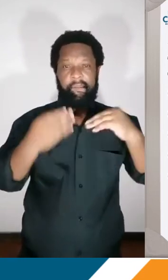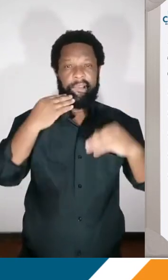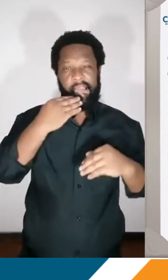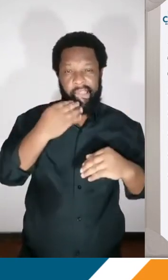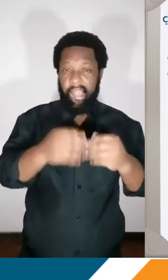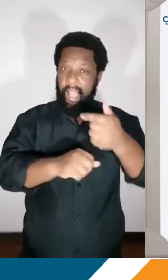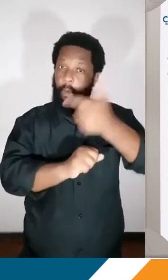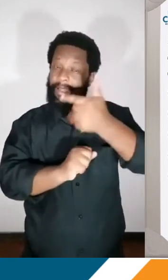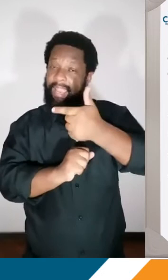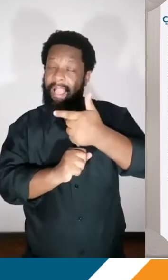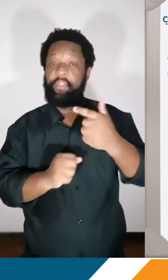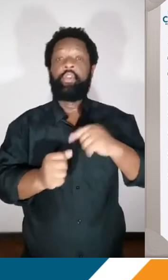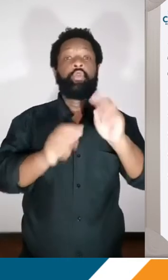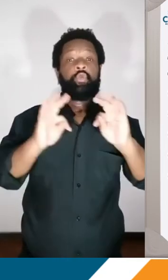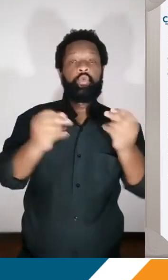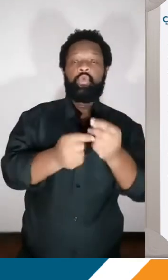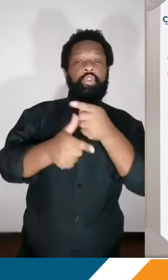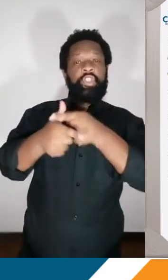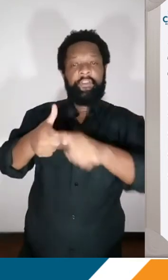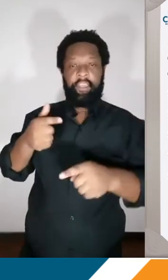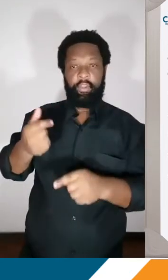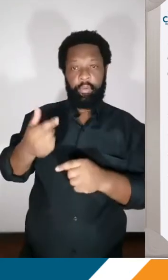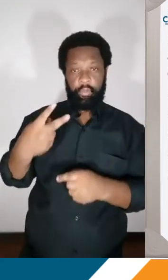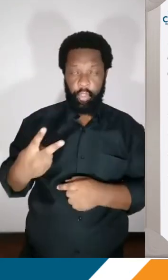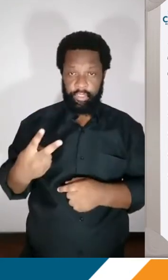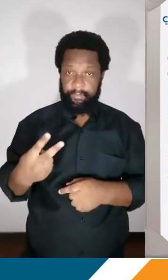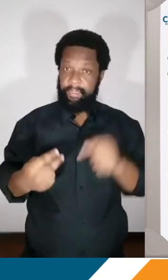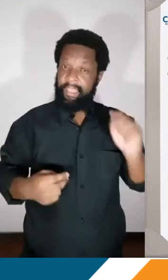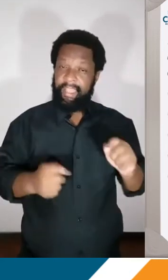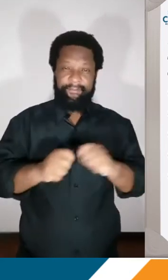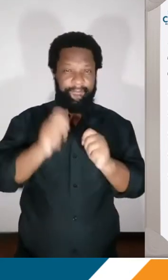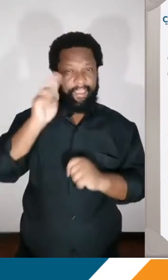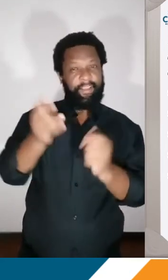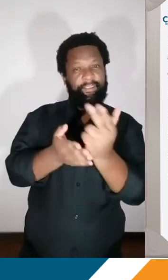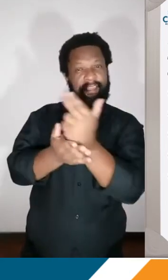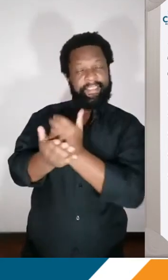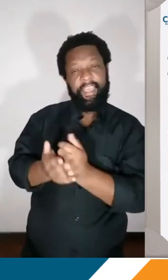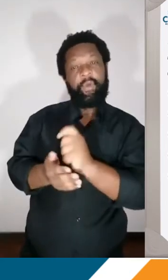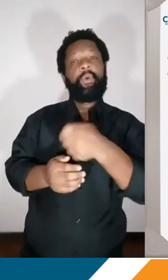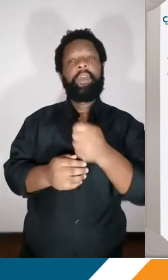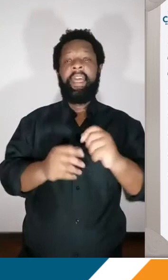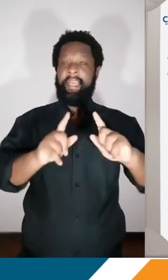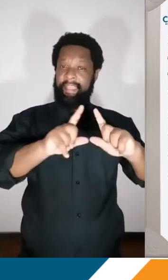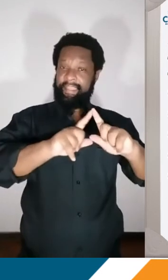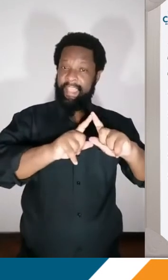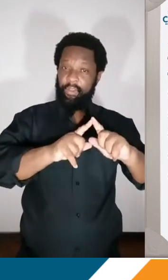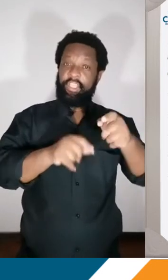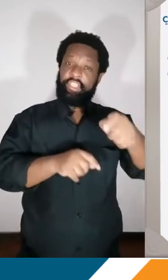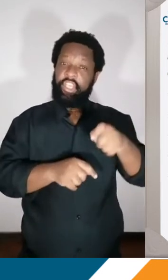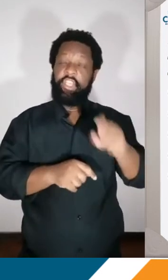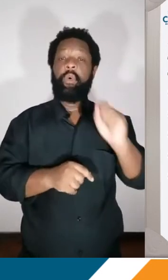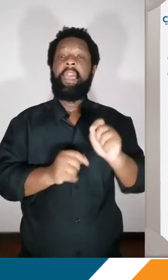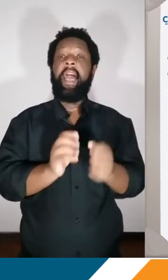isso tudo dividido por 2. No caso, essa deformação aqui da mola, a gente está no desenho, né, como ΔX, que é o tanto que aquilo